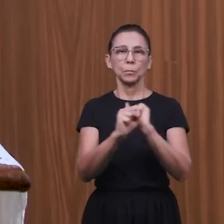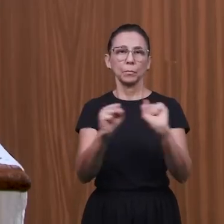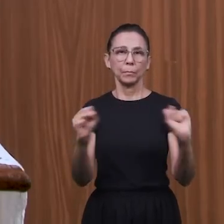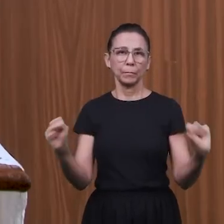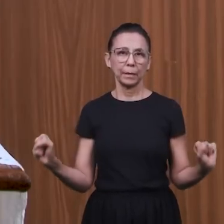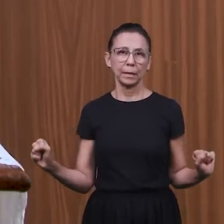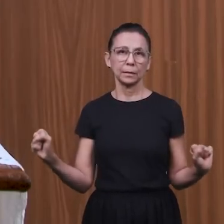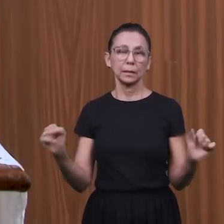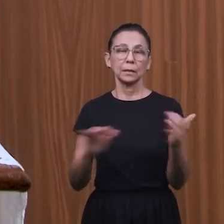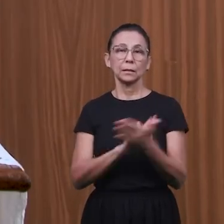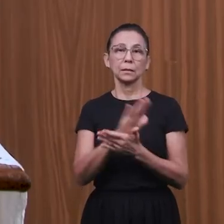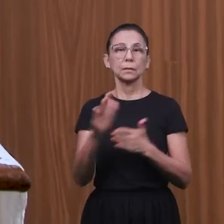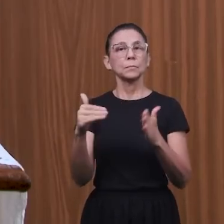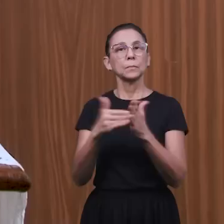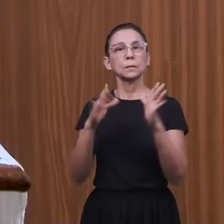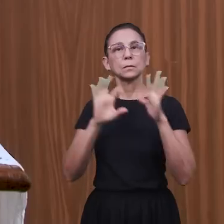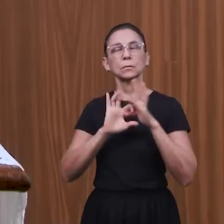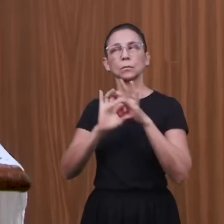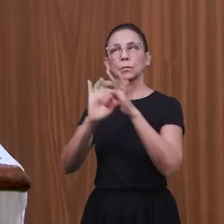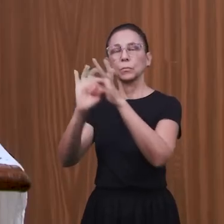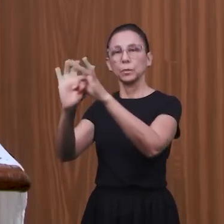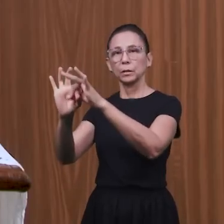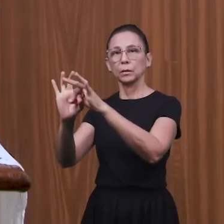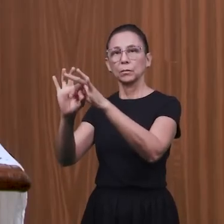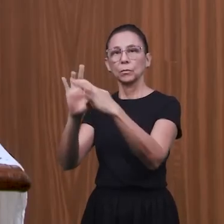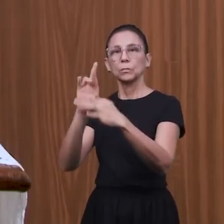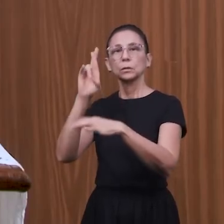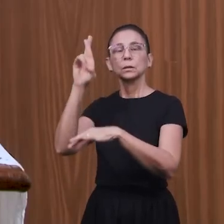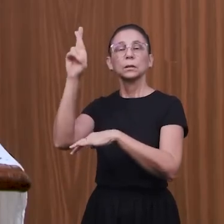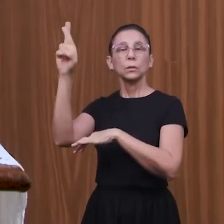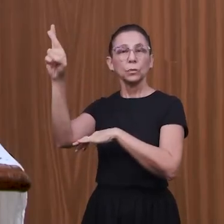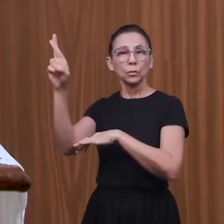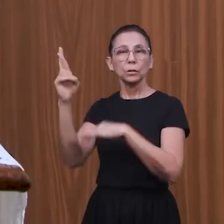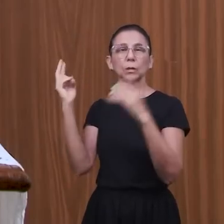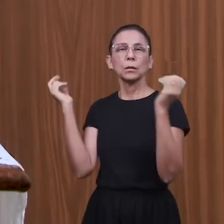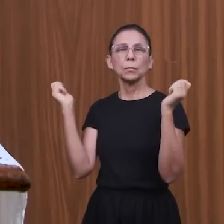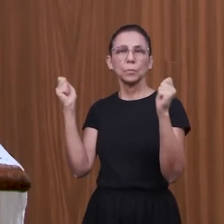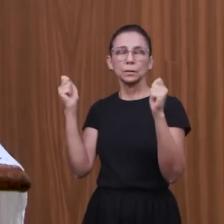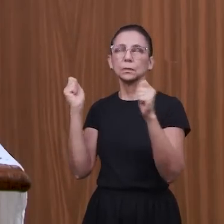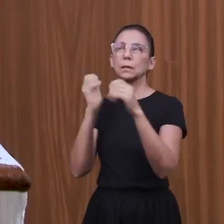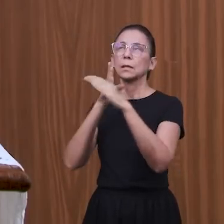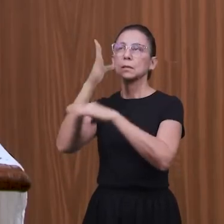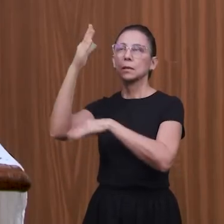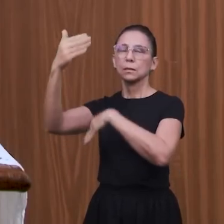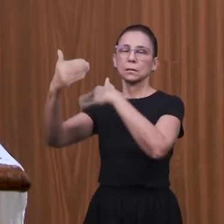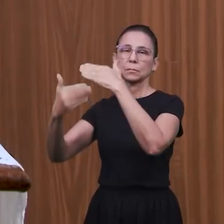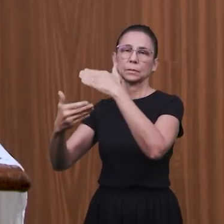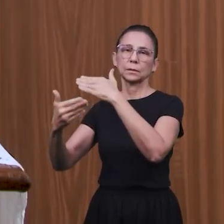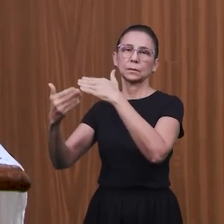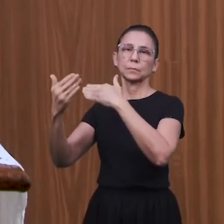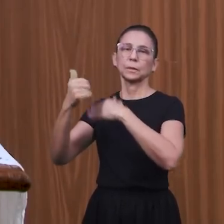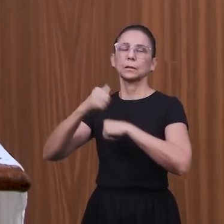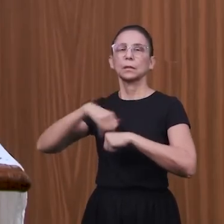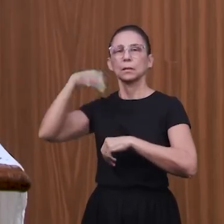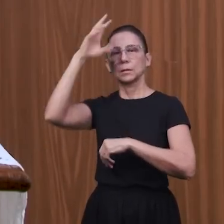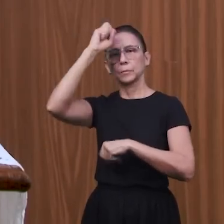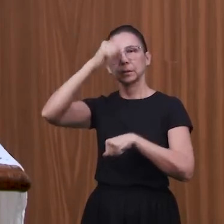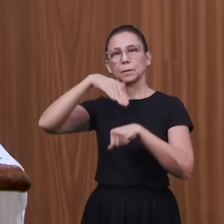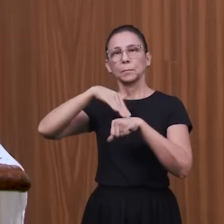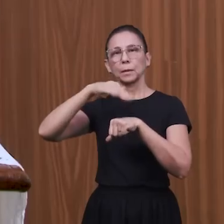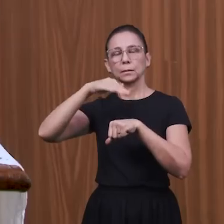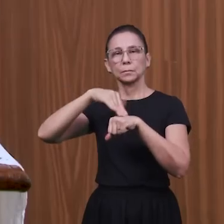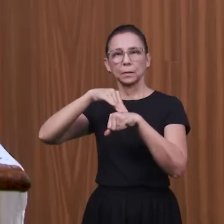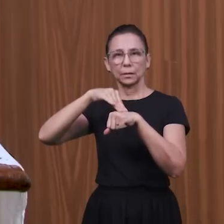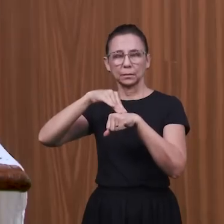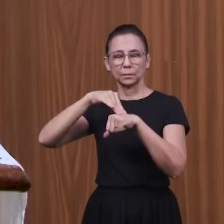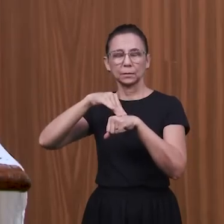nada impeça a nossa comunhão contigo nesta hora e possamos ter acesso à Tua presença para aprender mais de